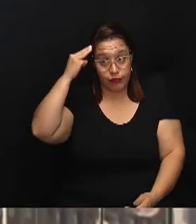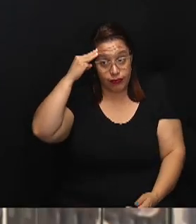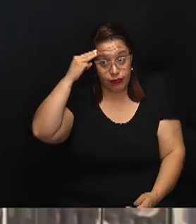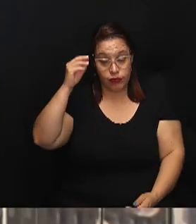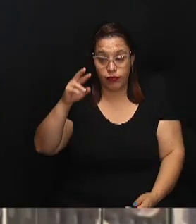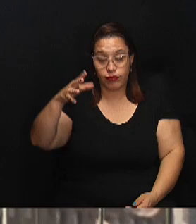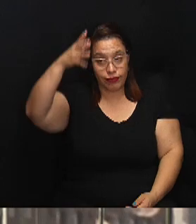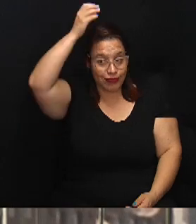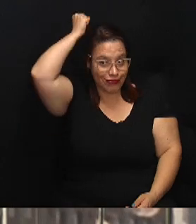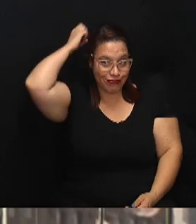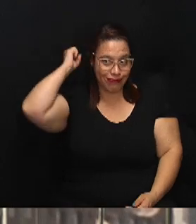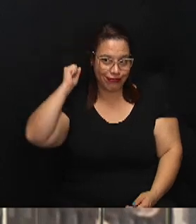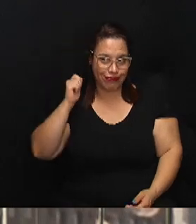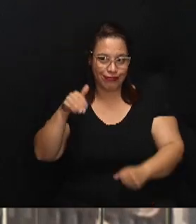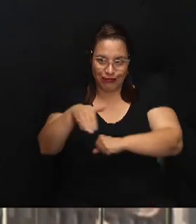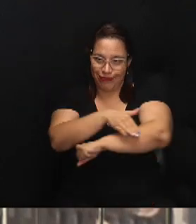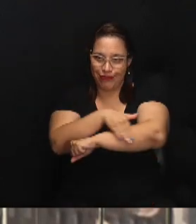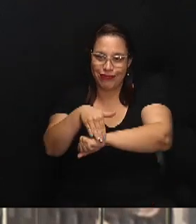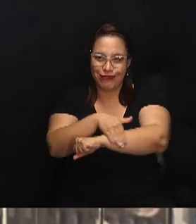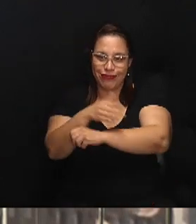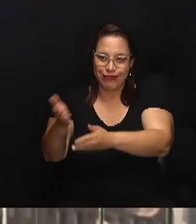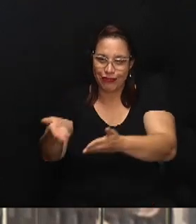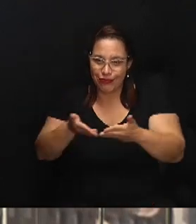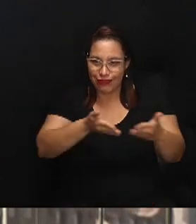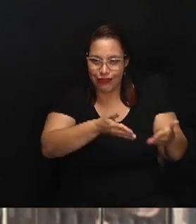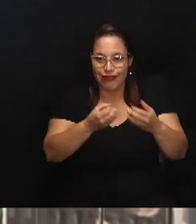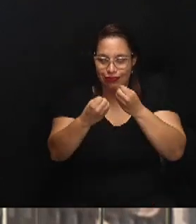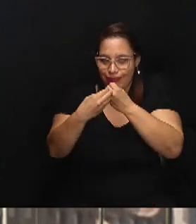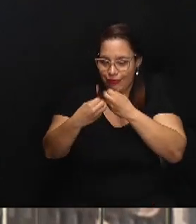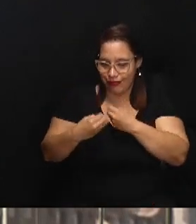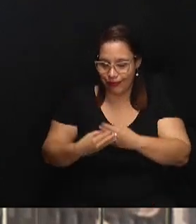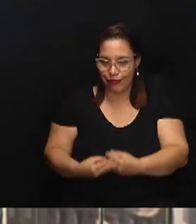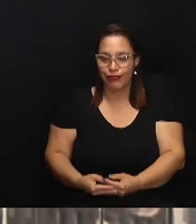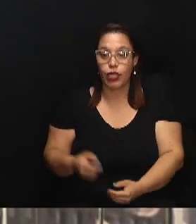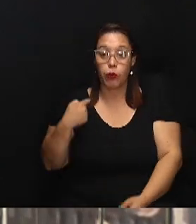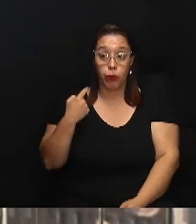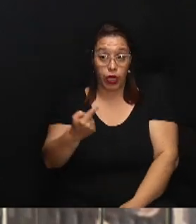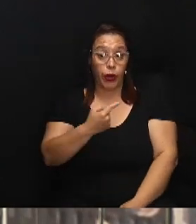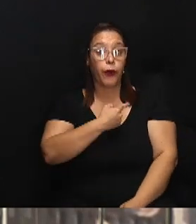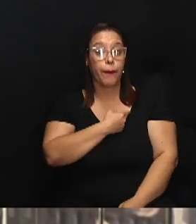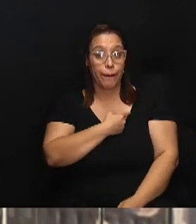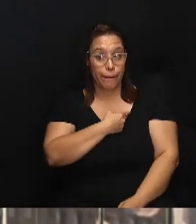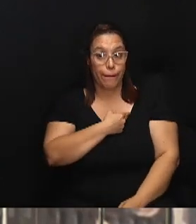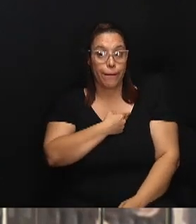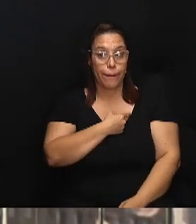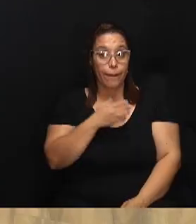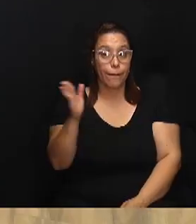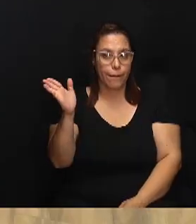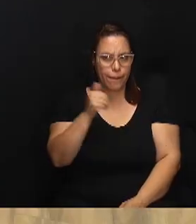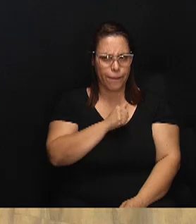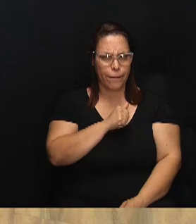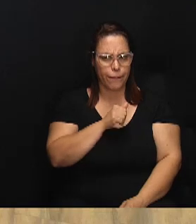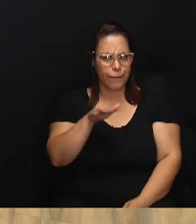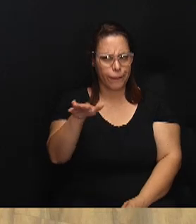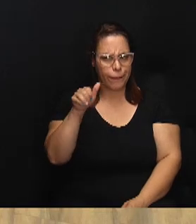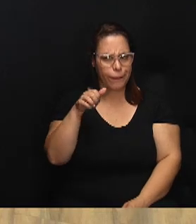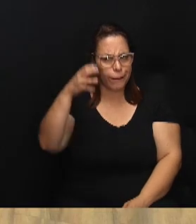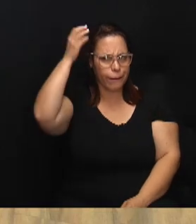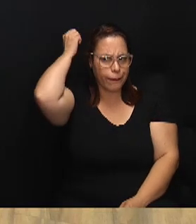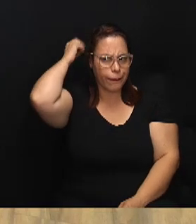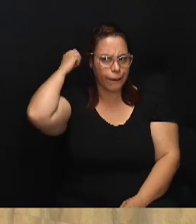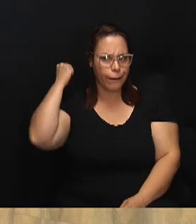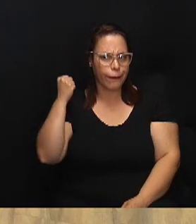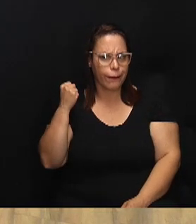Rúbia de Oliveira foi as suas e ela traz agora as informações pra gente. Vamos lá, vamos chamar a Rúbia agora,